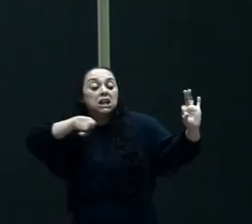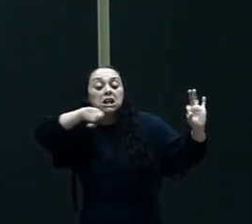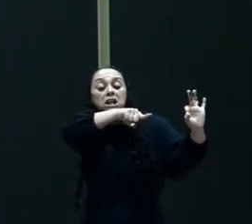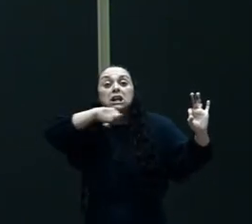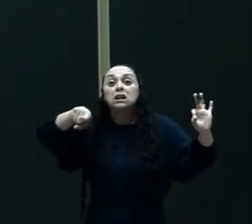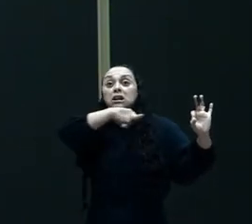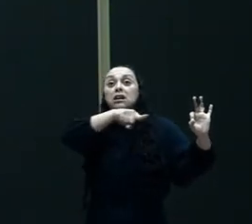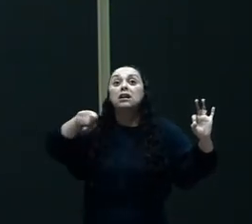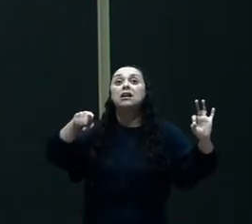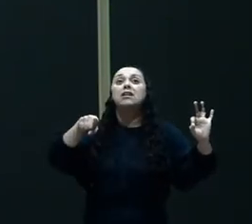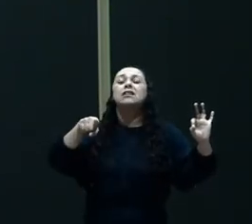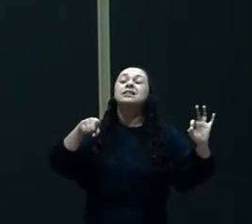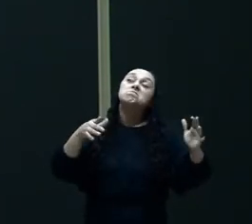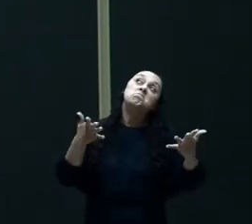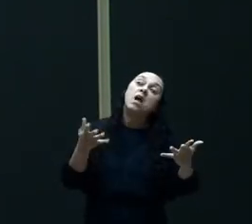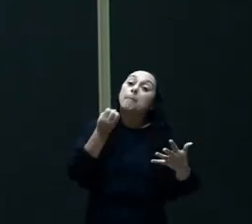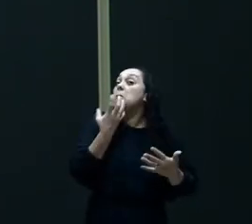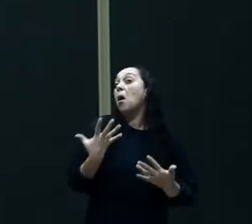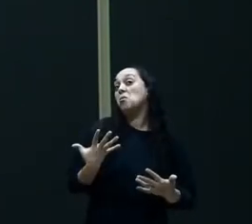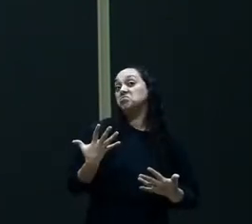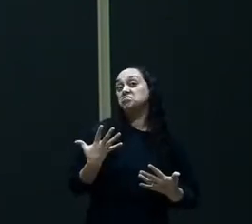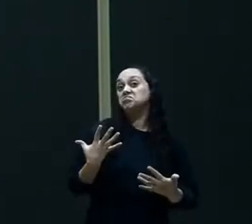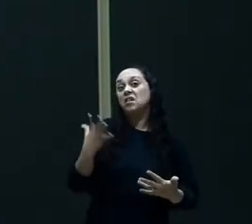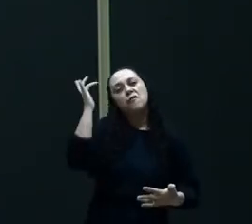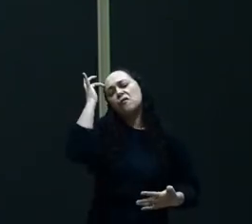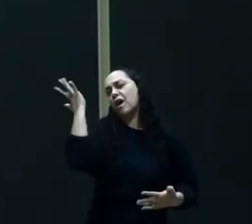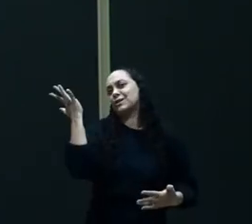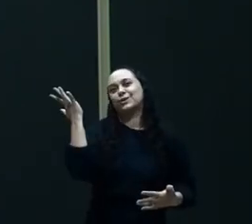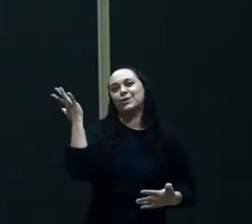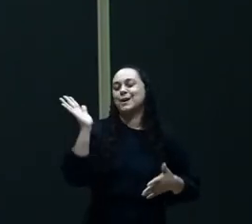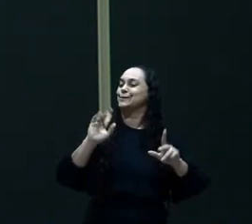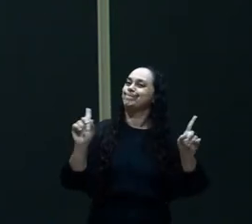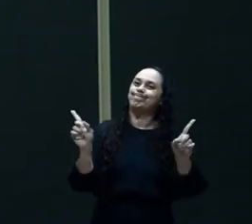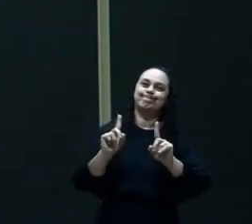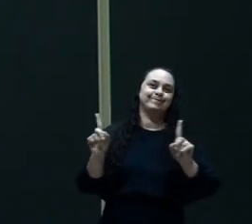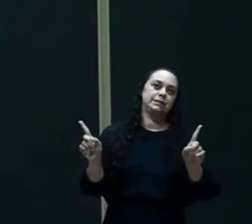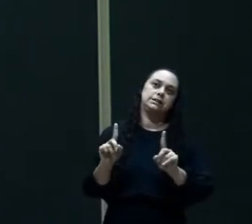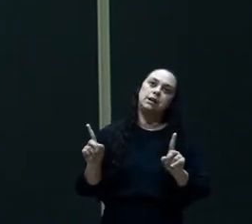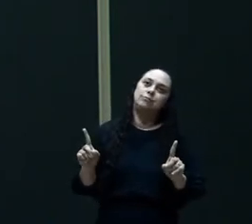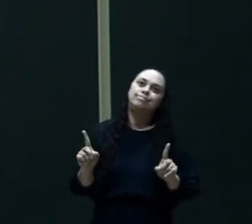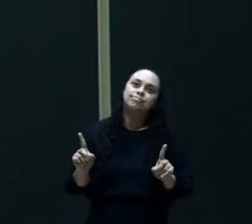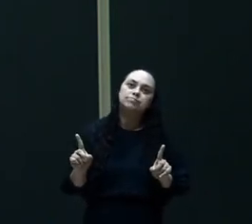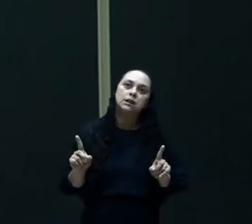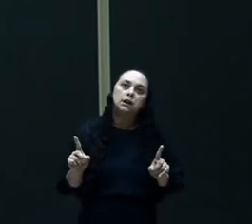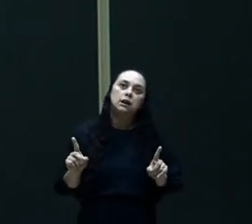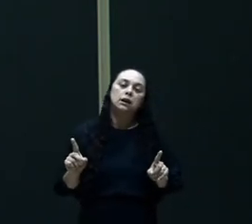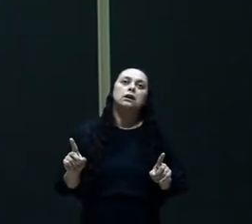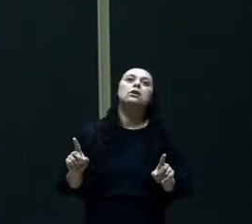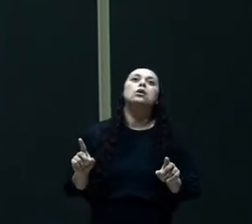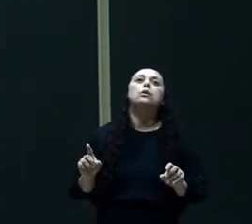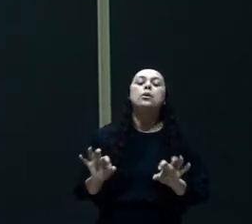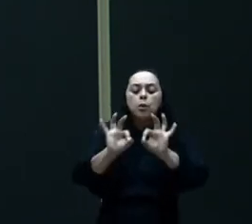promessa seria mais ou menos assim mas o caminho é desafiador o